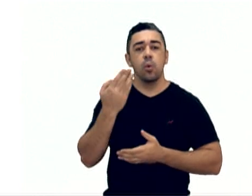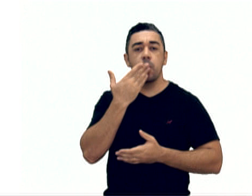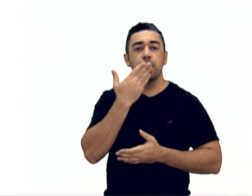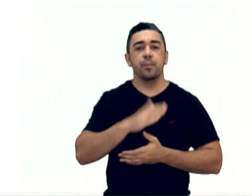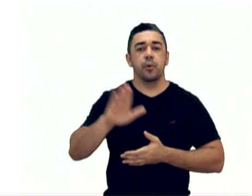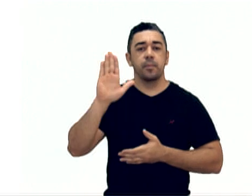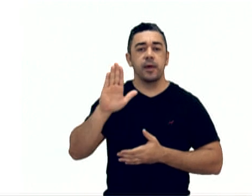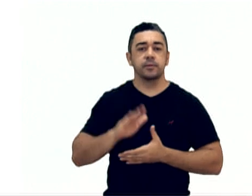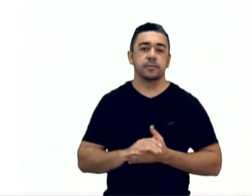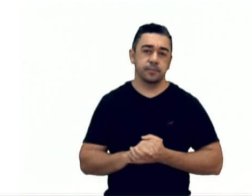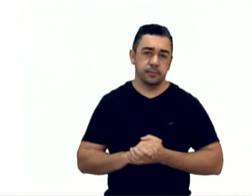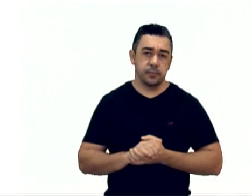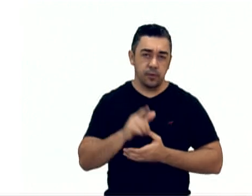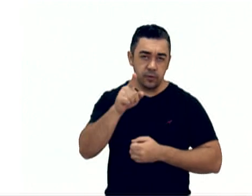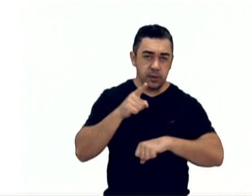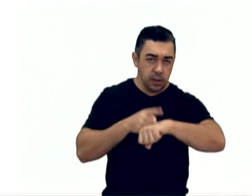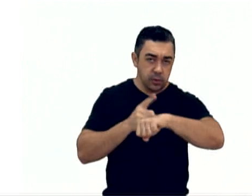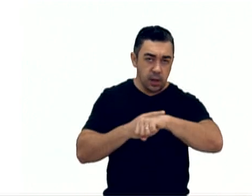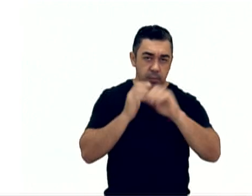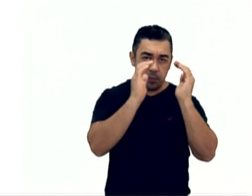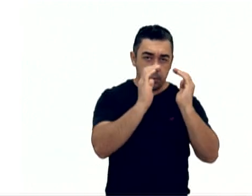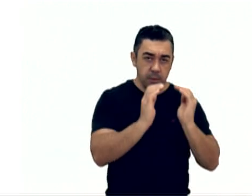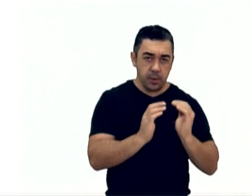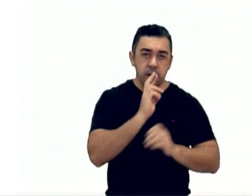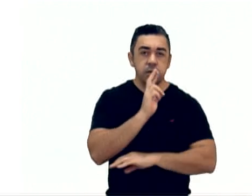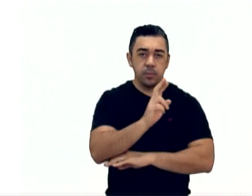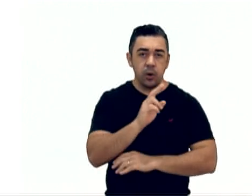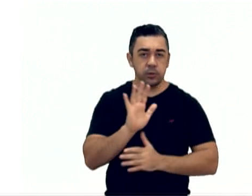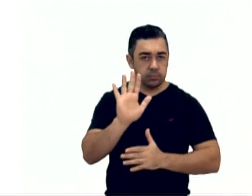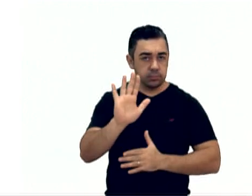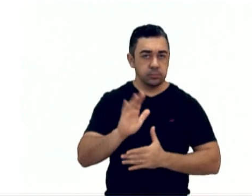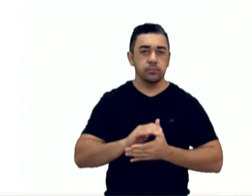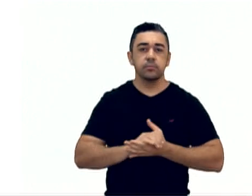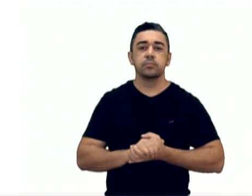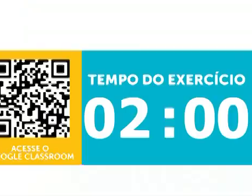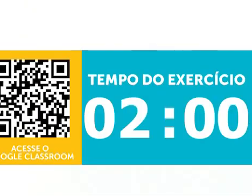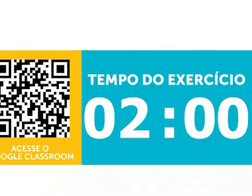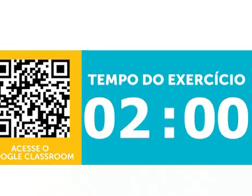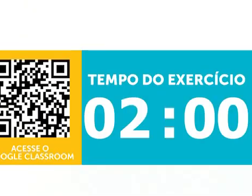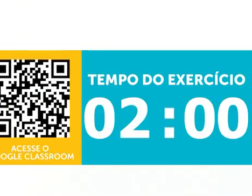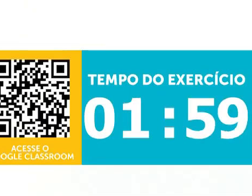uma promessa. Vou dar um tempinho para vocês responderem, já voltamos.